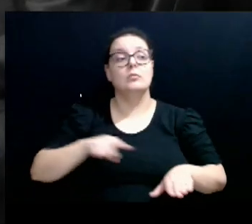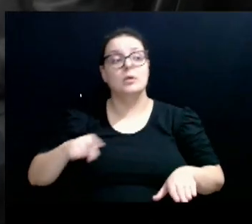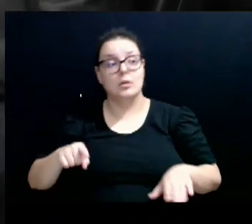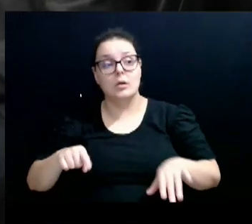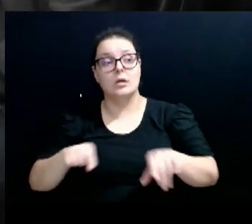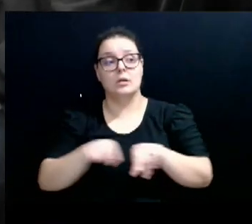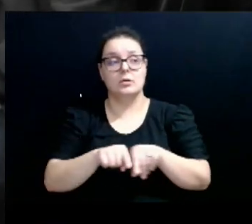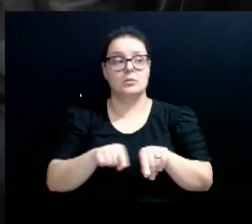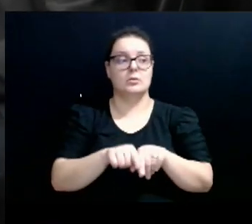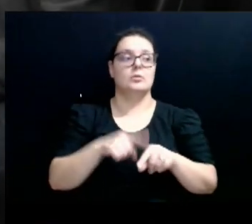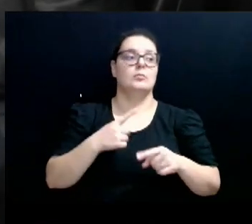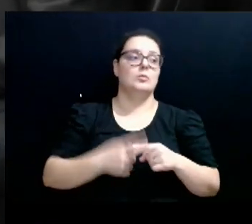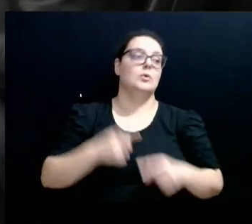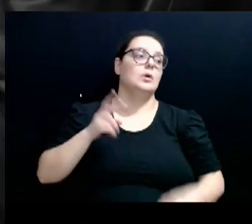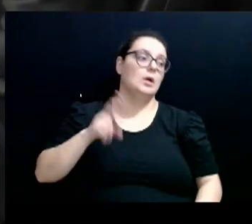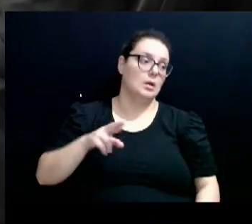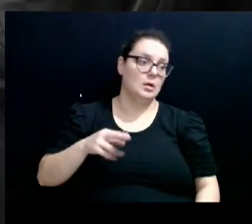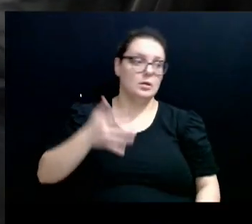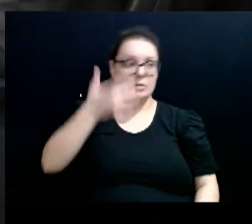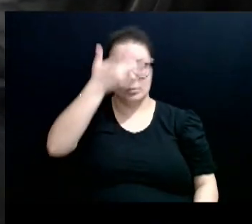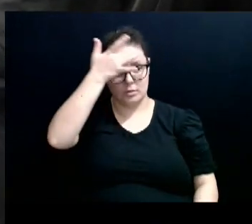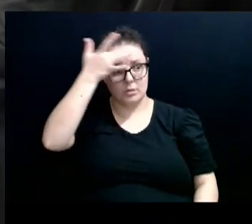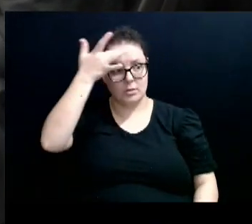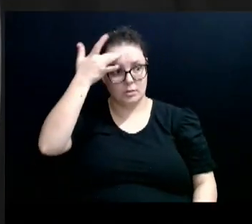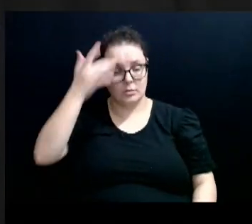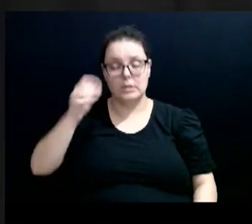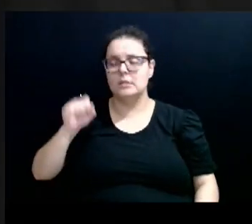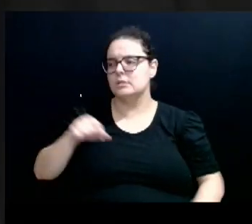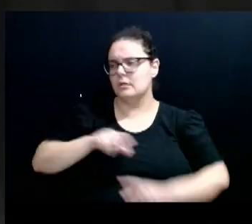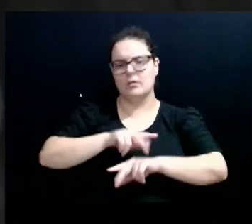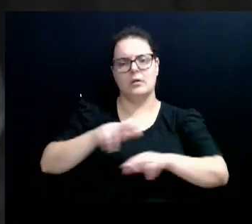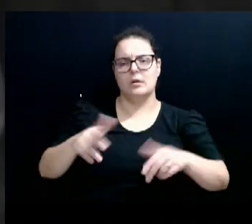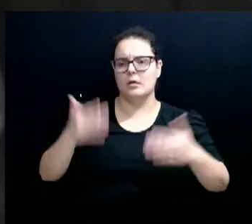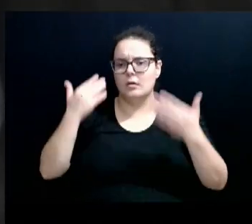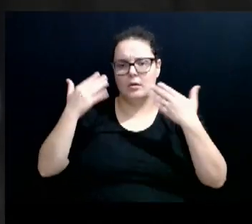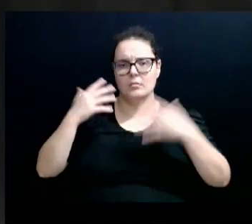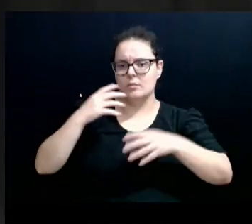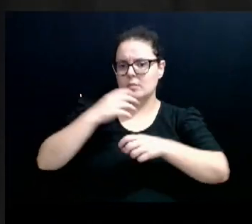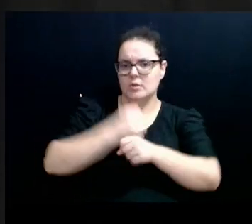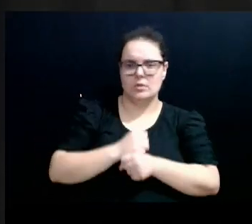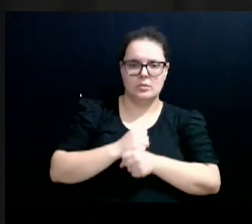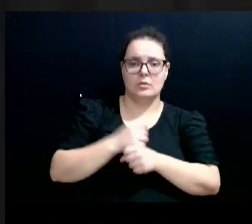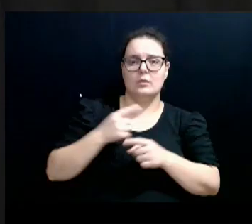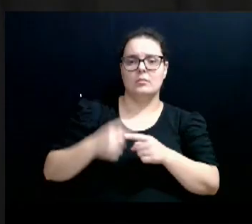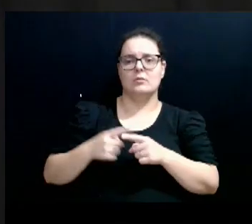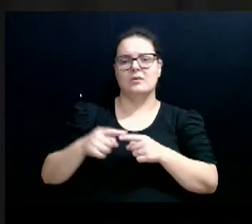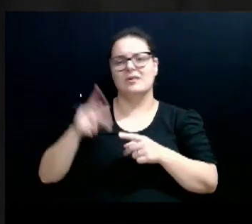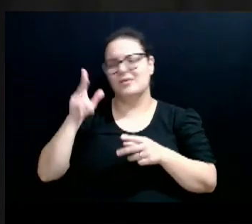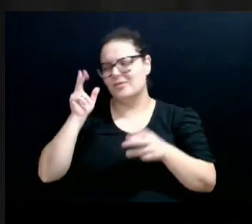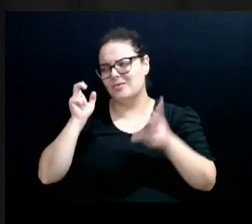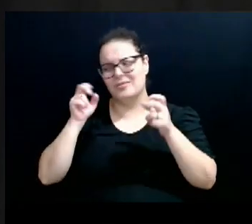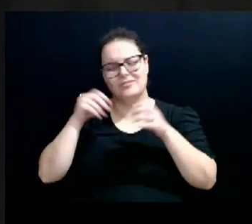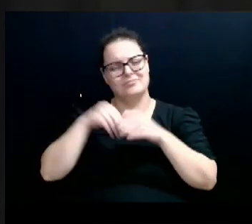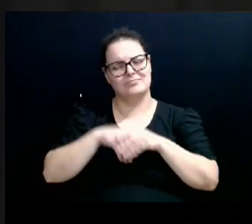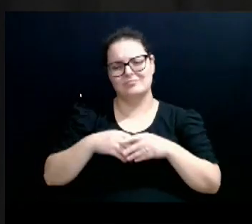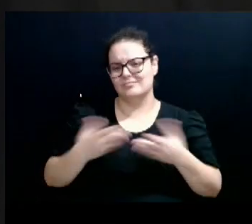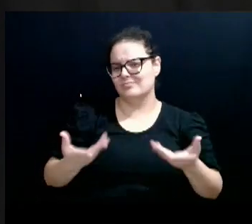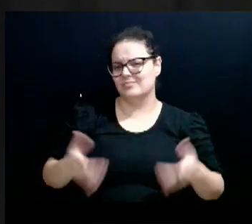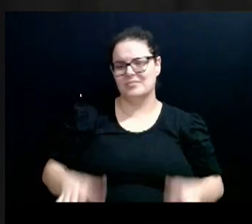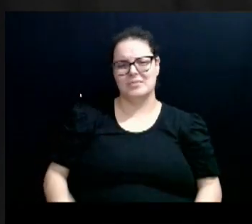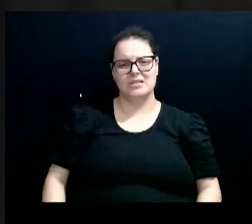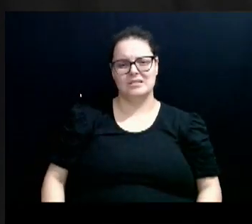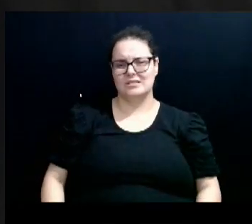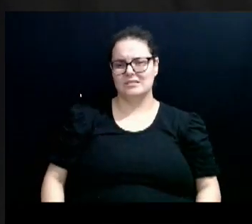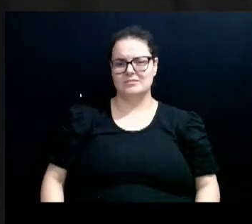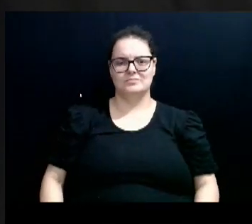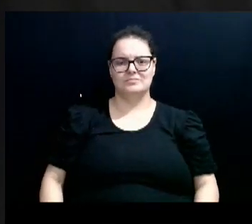questões de saúde mental. Muitas doenças psicossomáticas, porque você ouve muita coisa ali, né? Ali você,